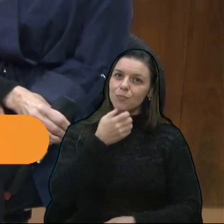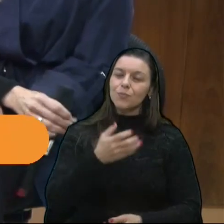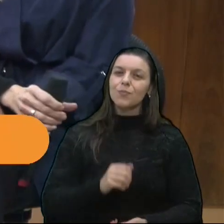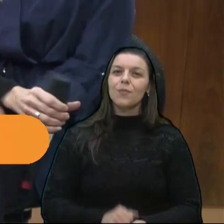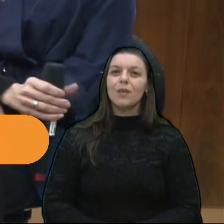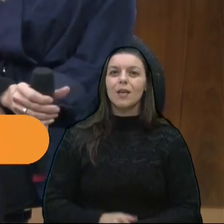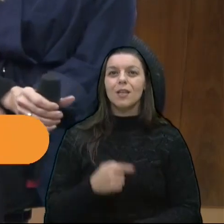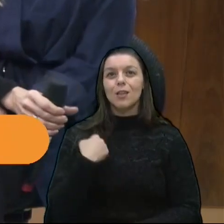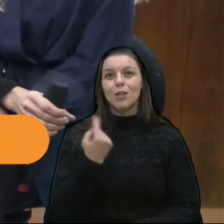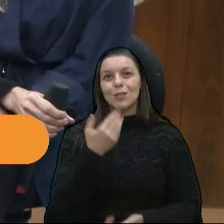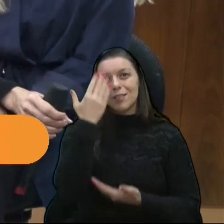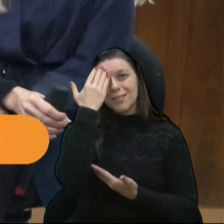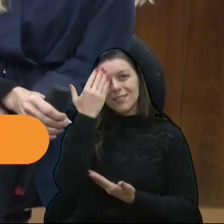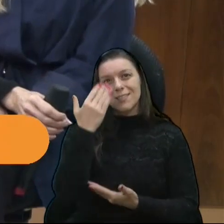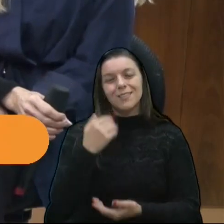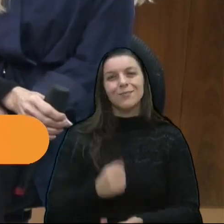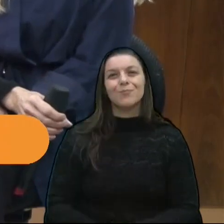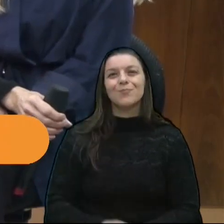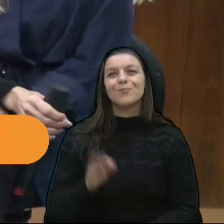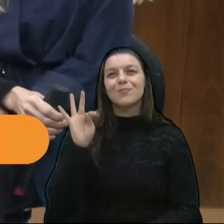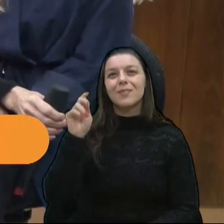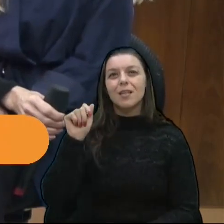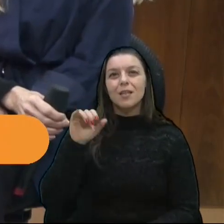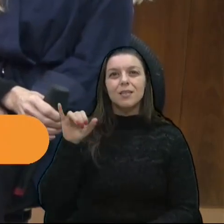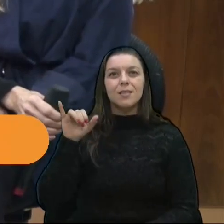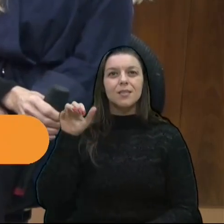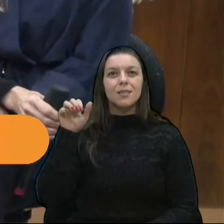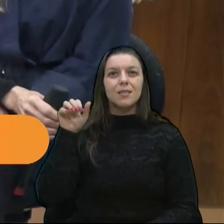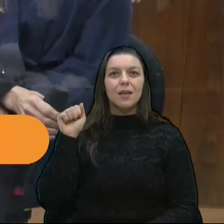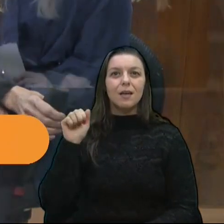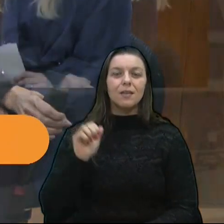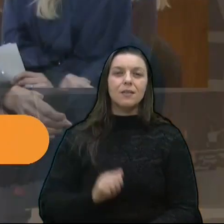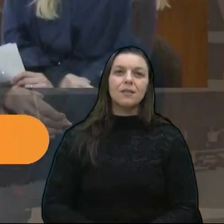agradece. Tássia, dá o teu recado final.